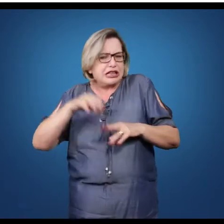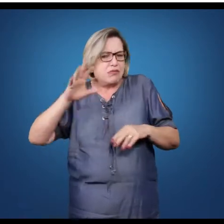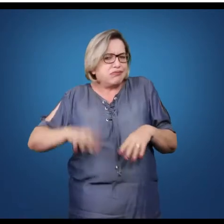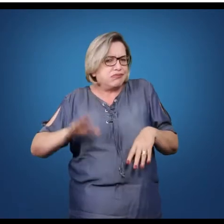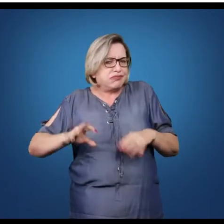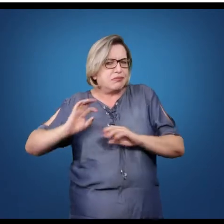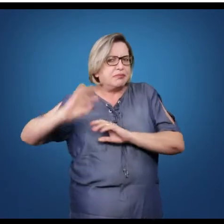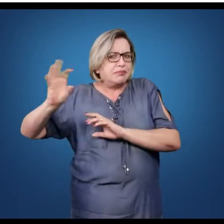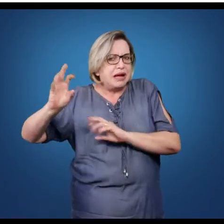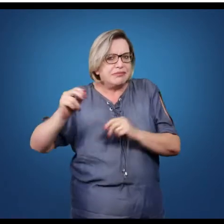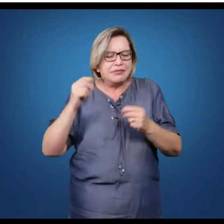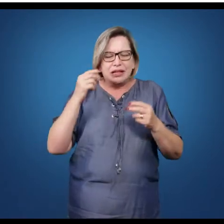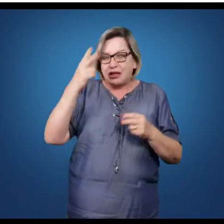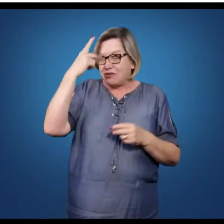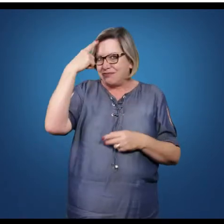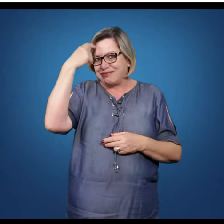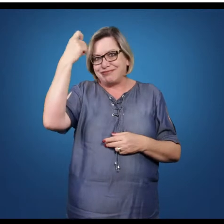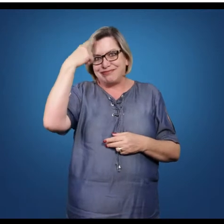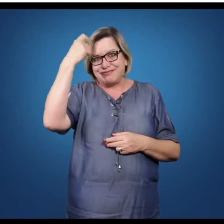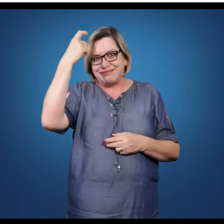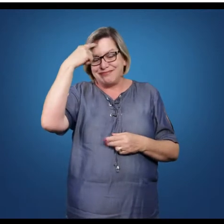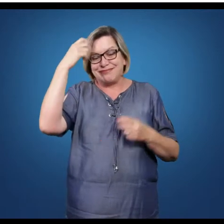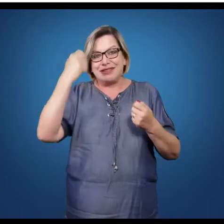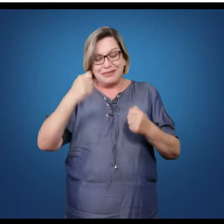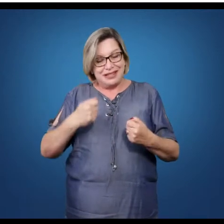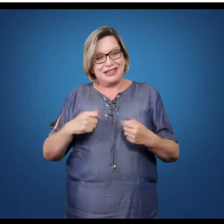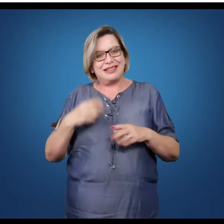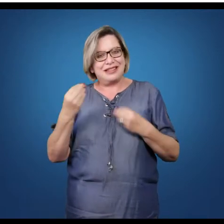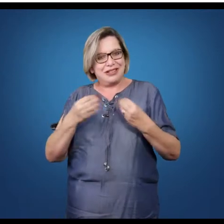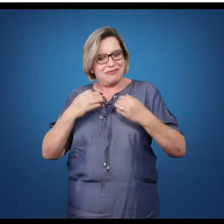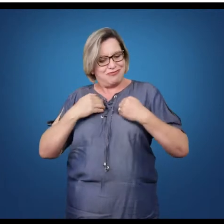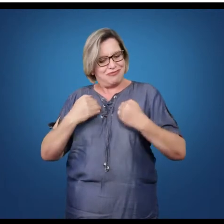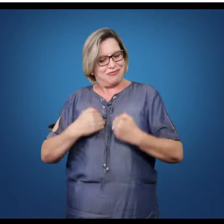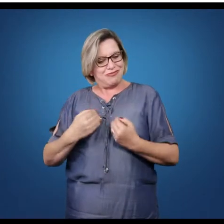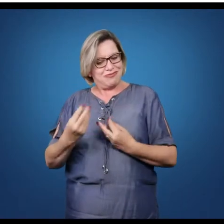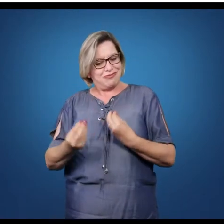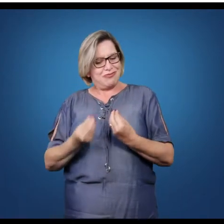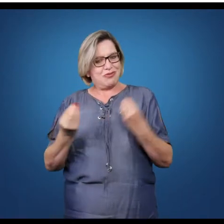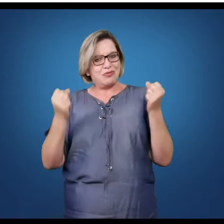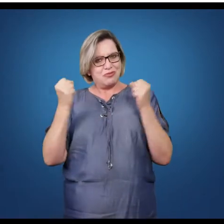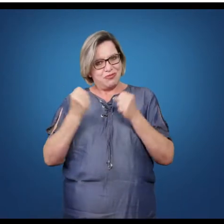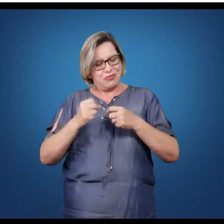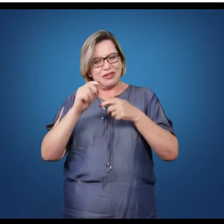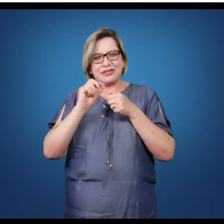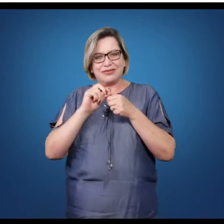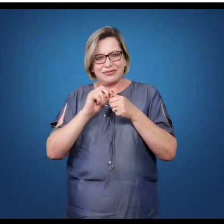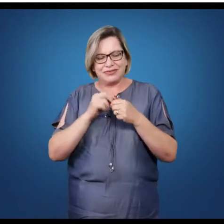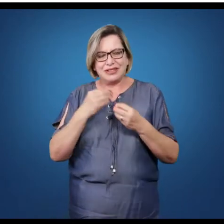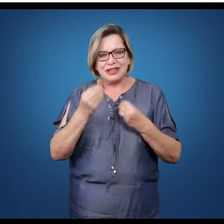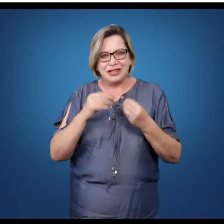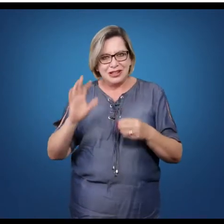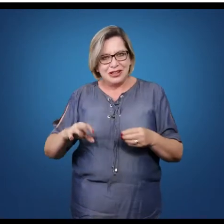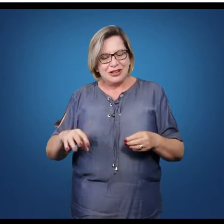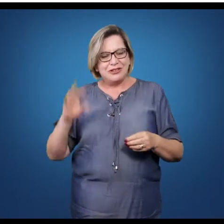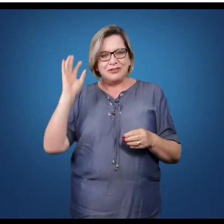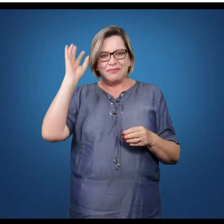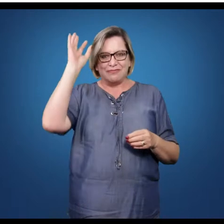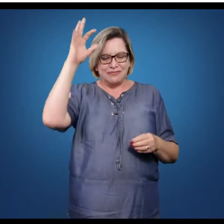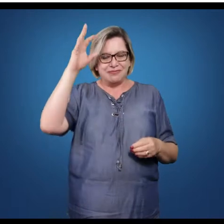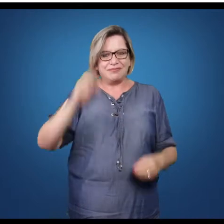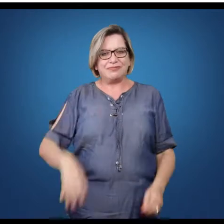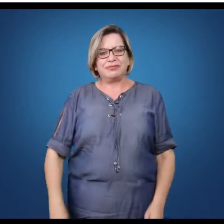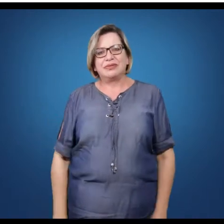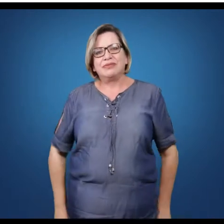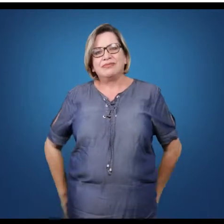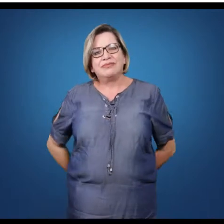passa. Aí a criatividade do professor, pensar nesse manejo de corpo e das possibilidades, tá? Que a gente pode utilizar com o